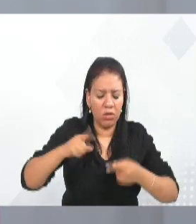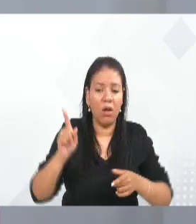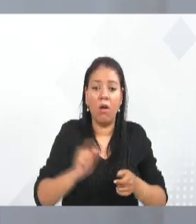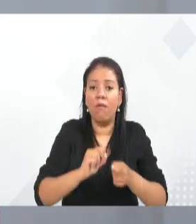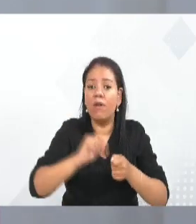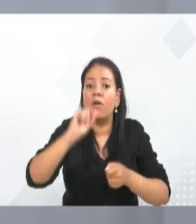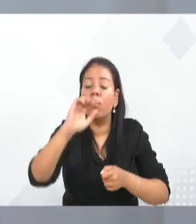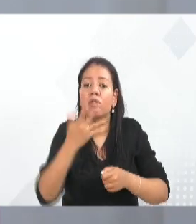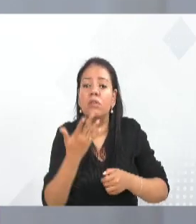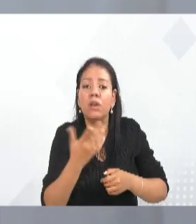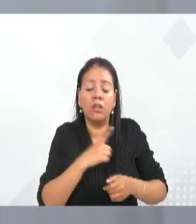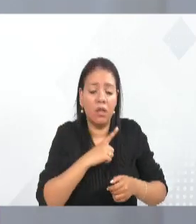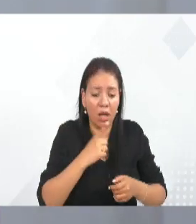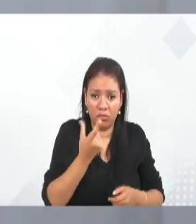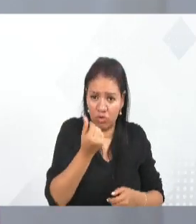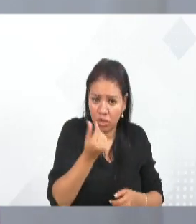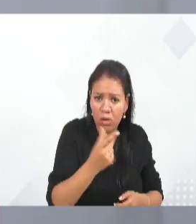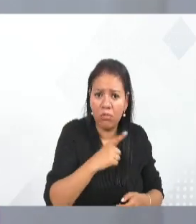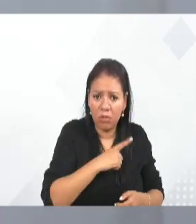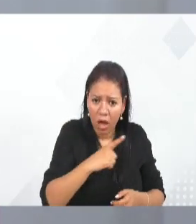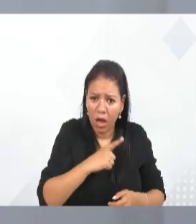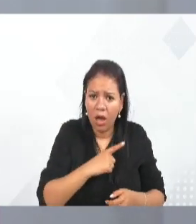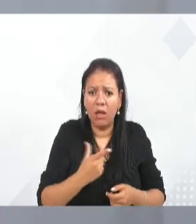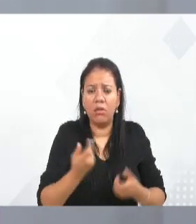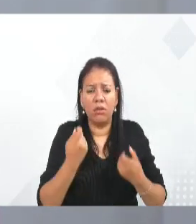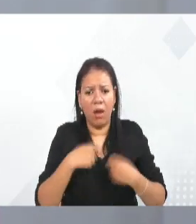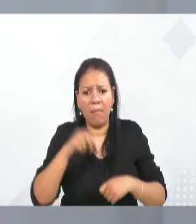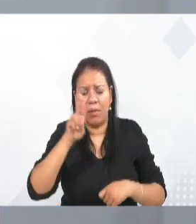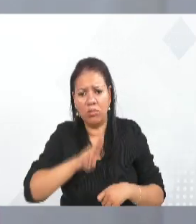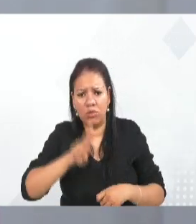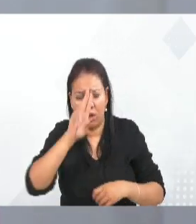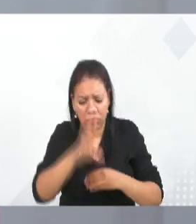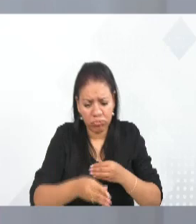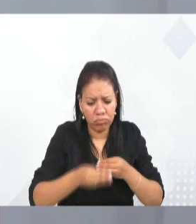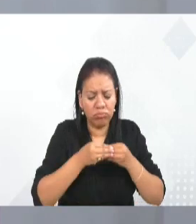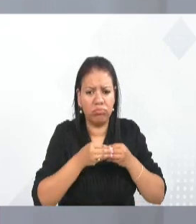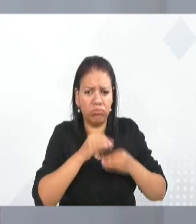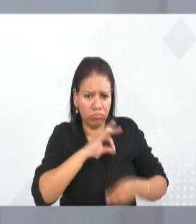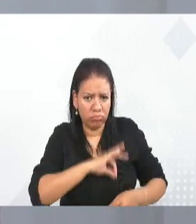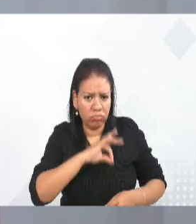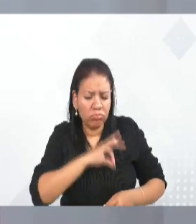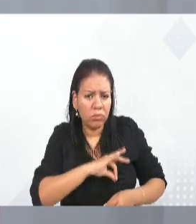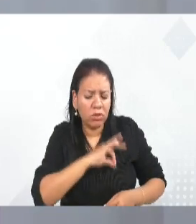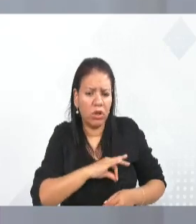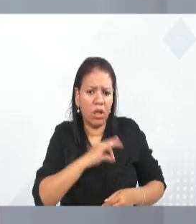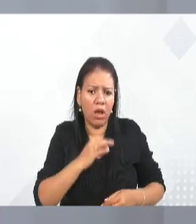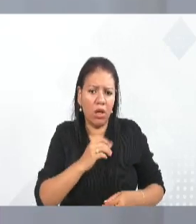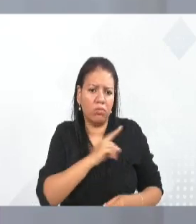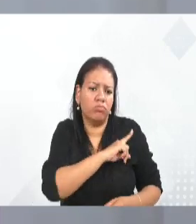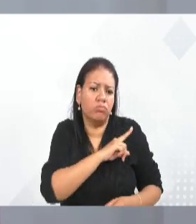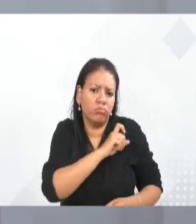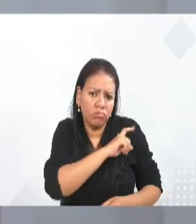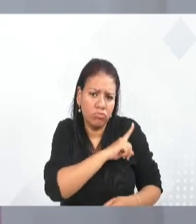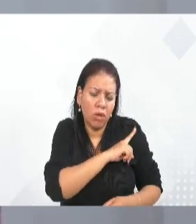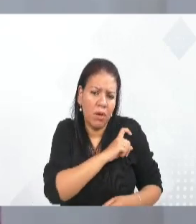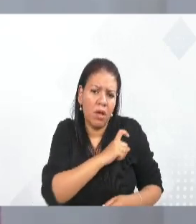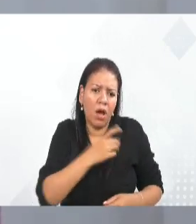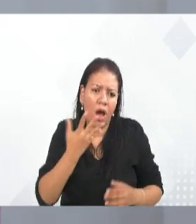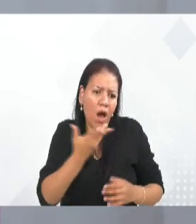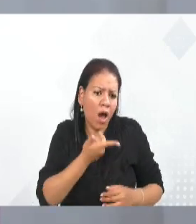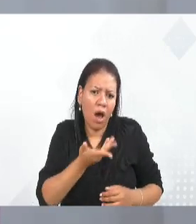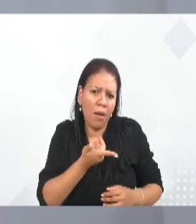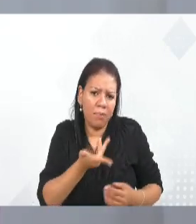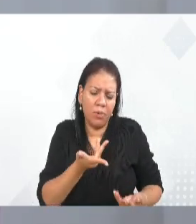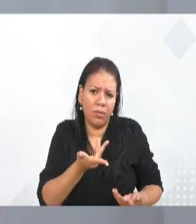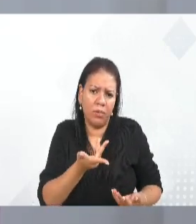se tem de fato esse recurso para complementação do piso de enfermagem que se faça o mais rápido possível esse